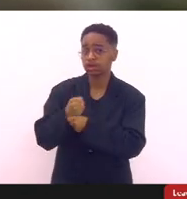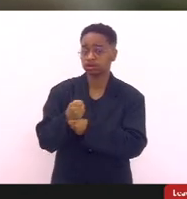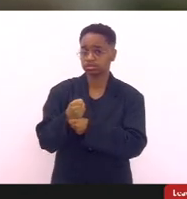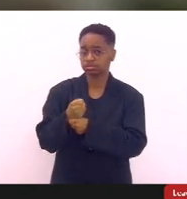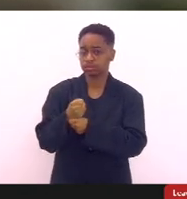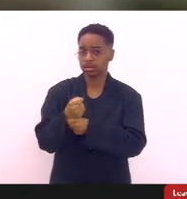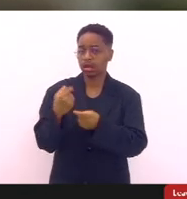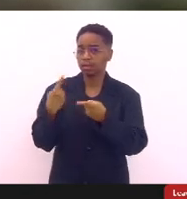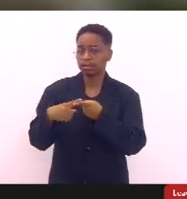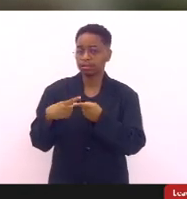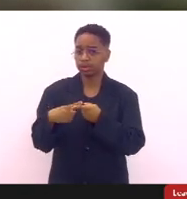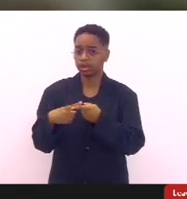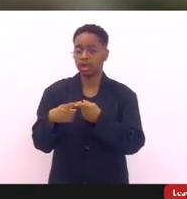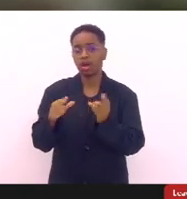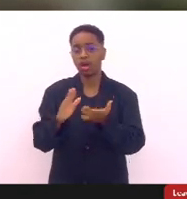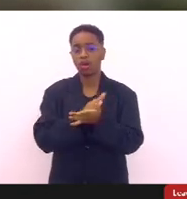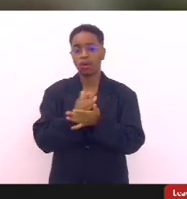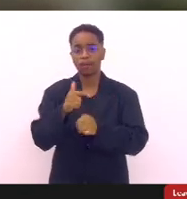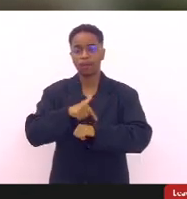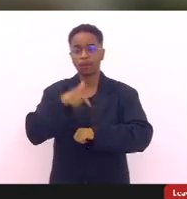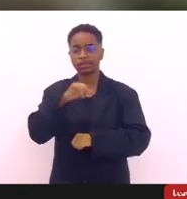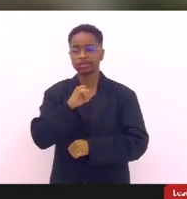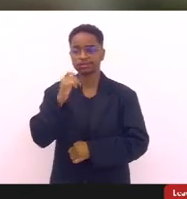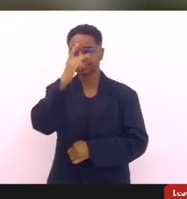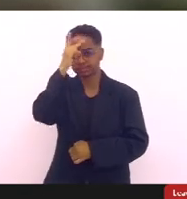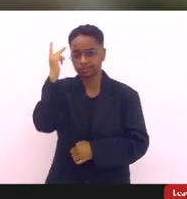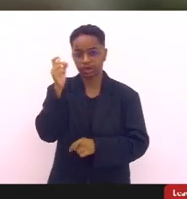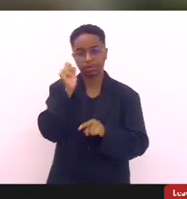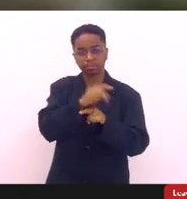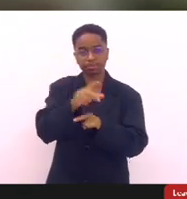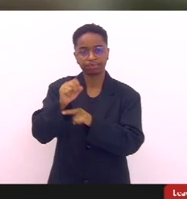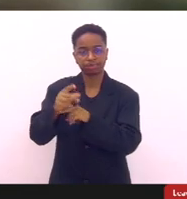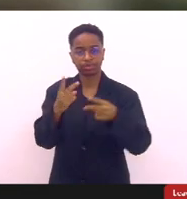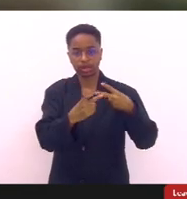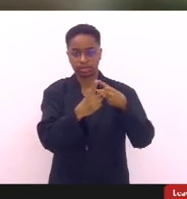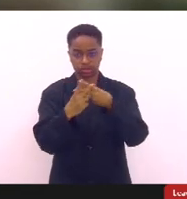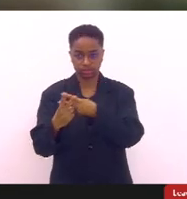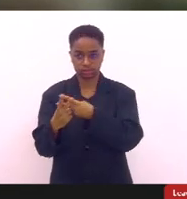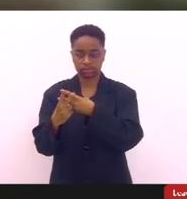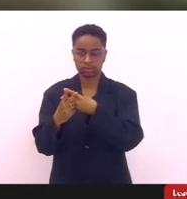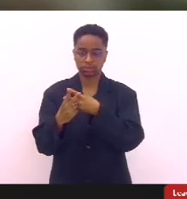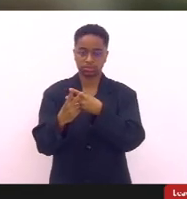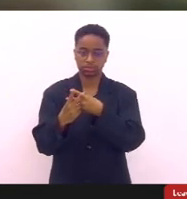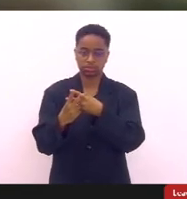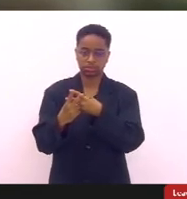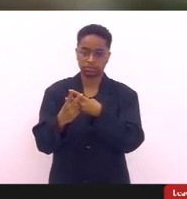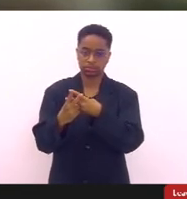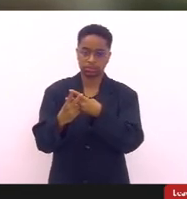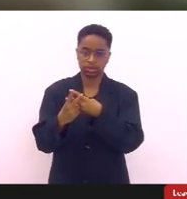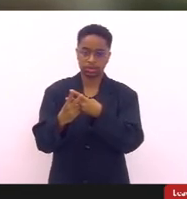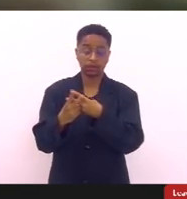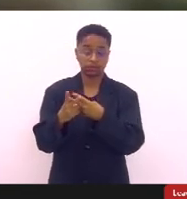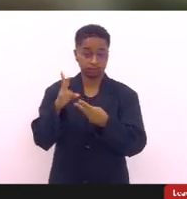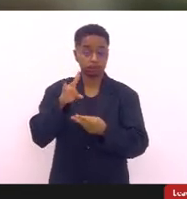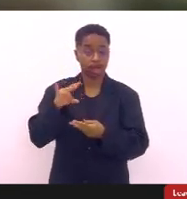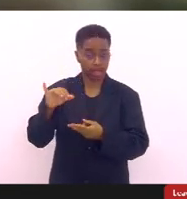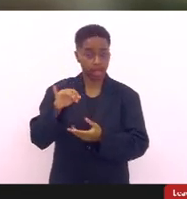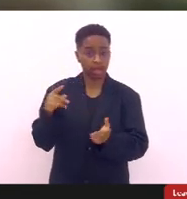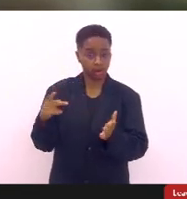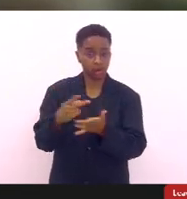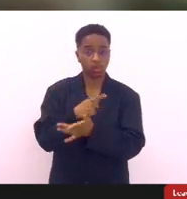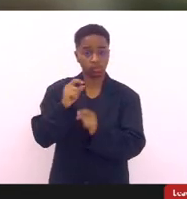certas circunstâncias, toda pessoa que vai para o sistema prisional está condenado a